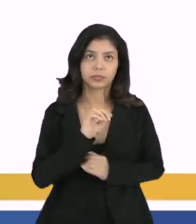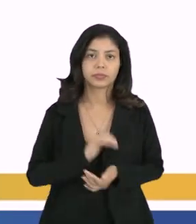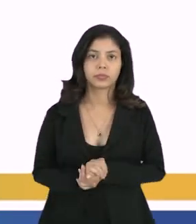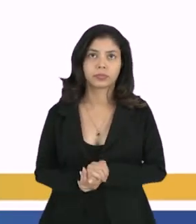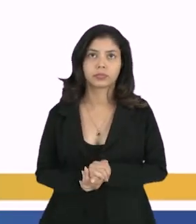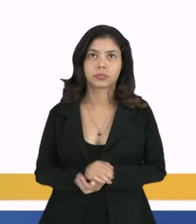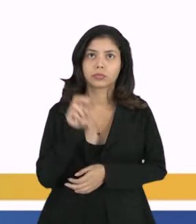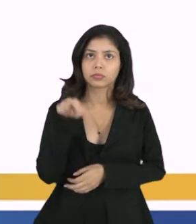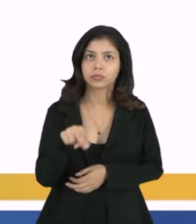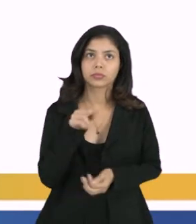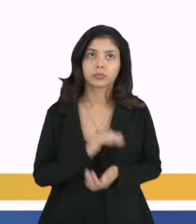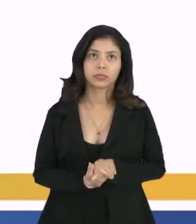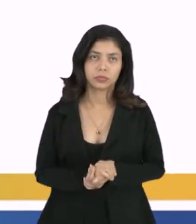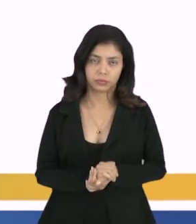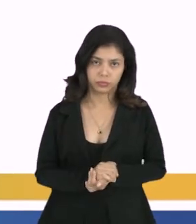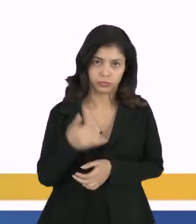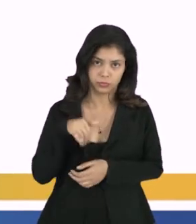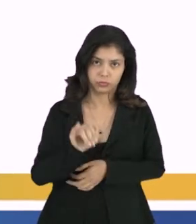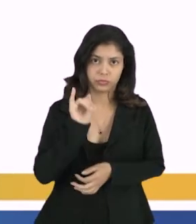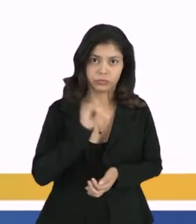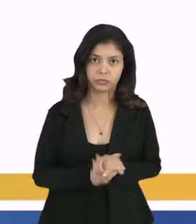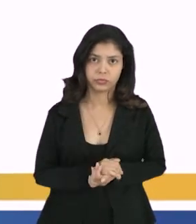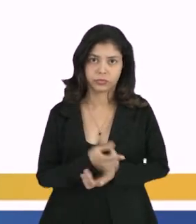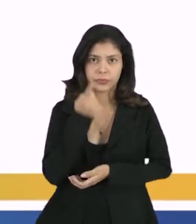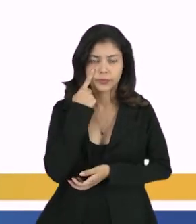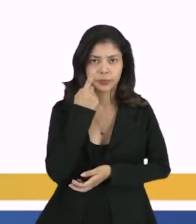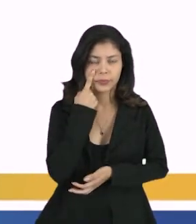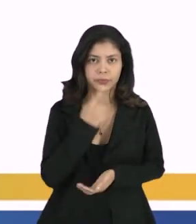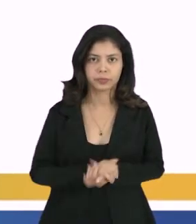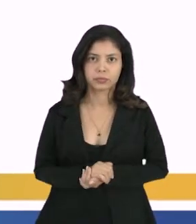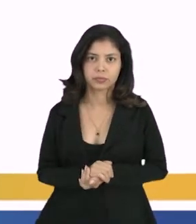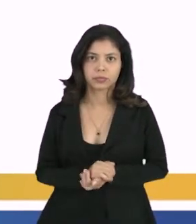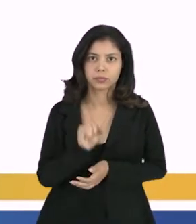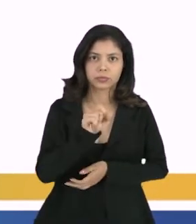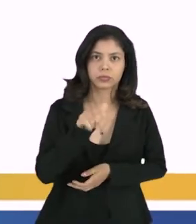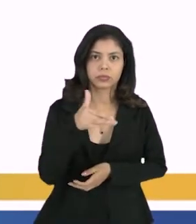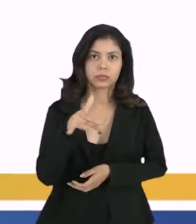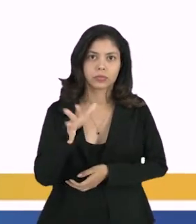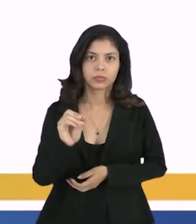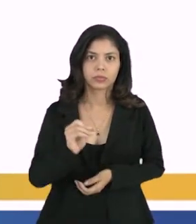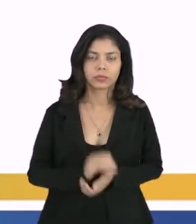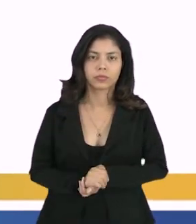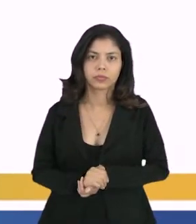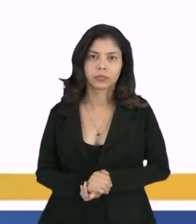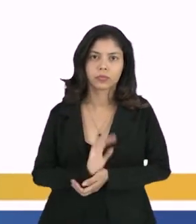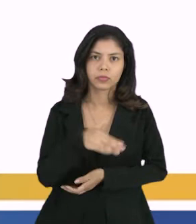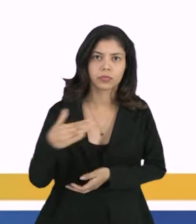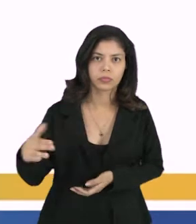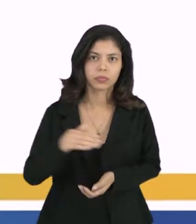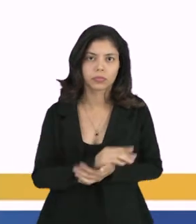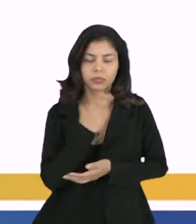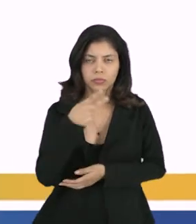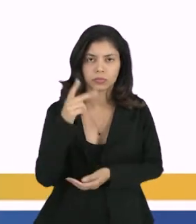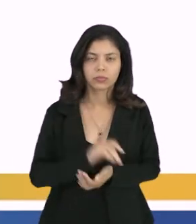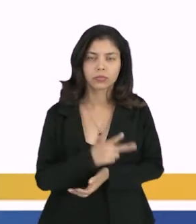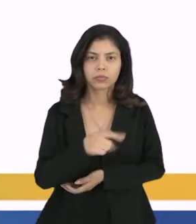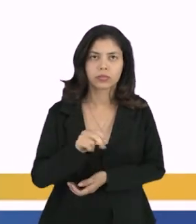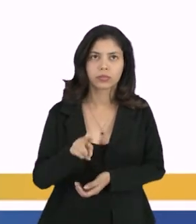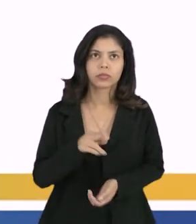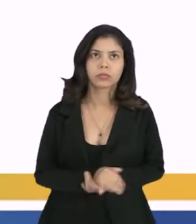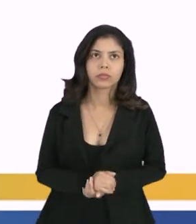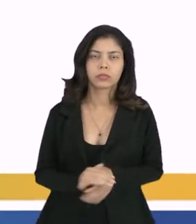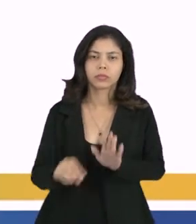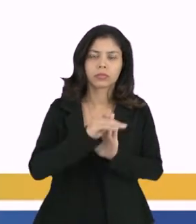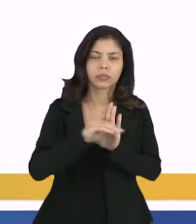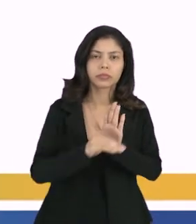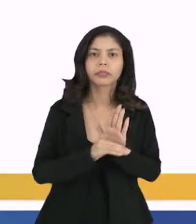n atribuído ao eixo y, vamos supor que ele seja solução. Então, quando eu falo que um par ordenado